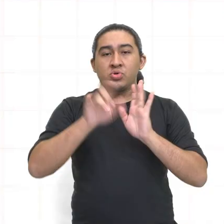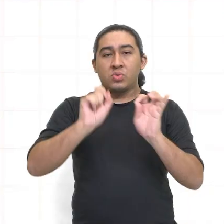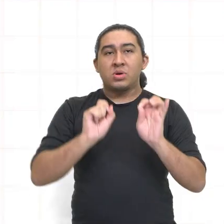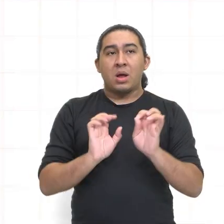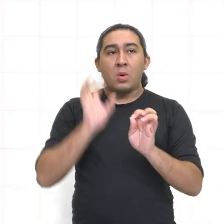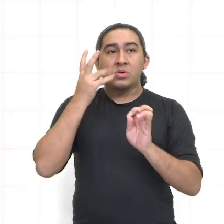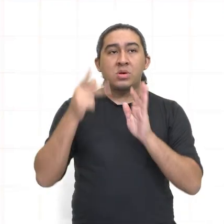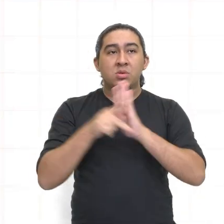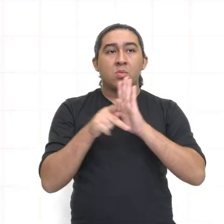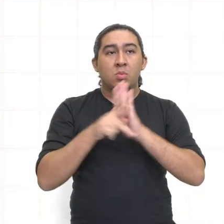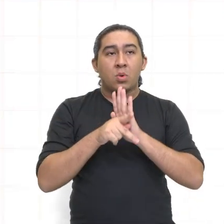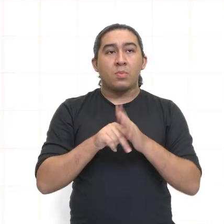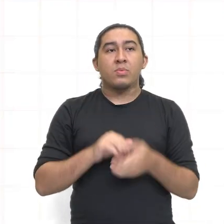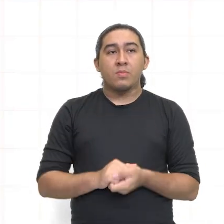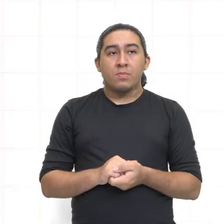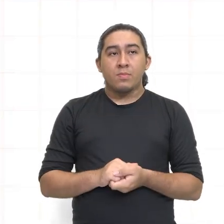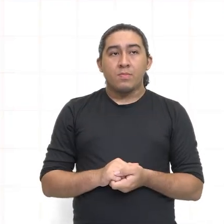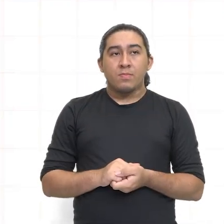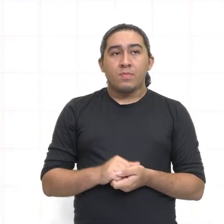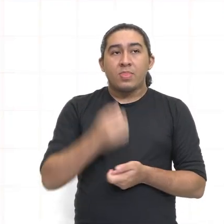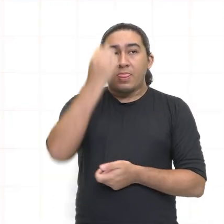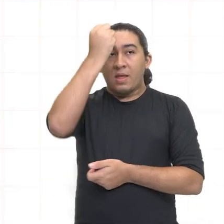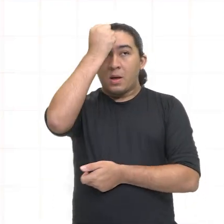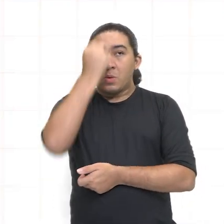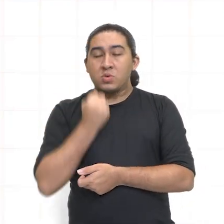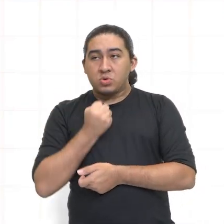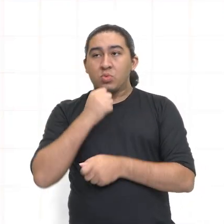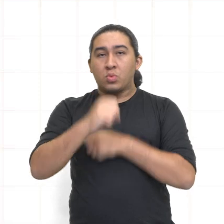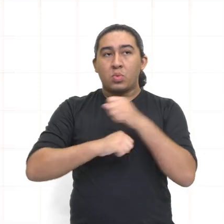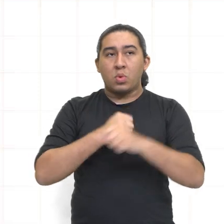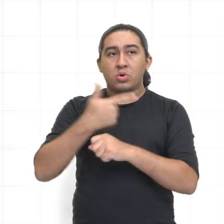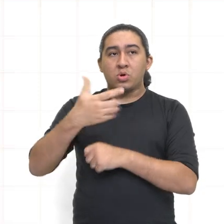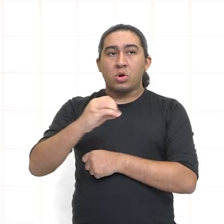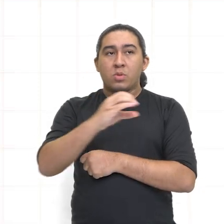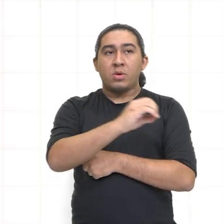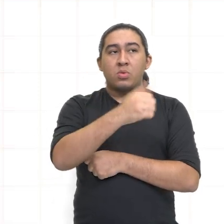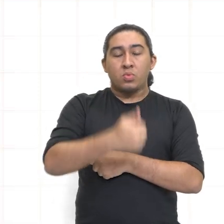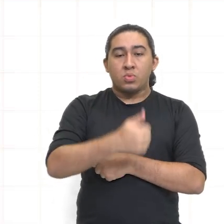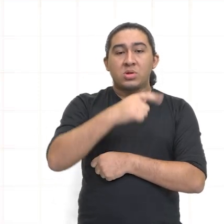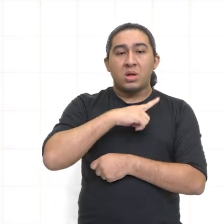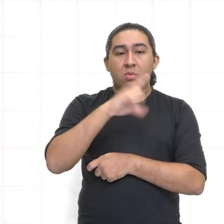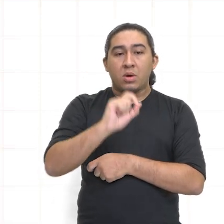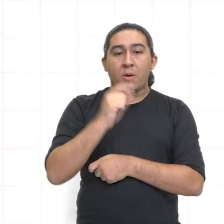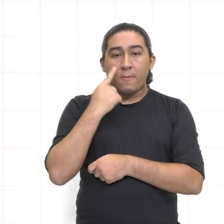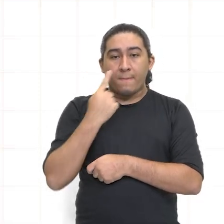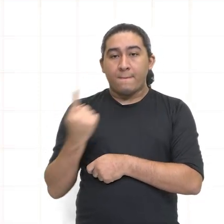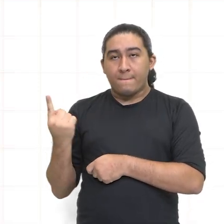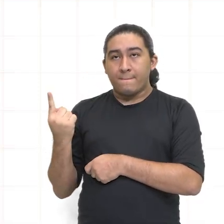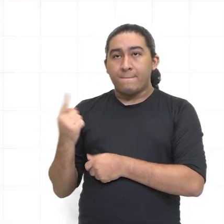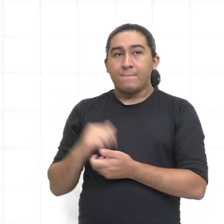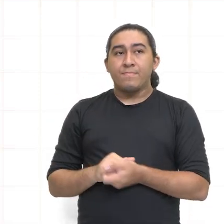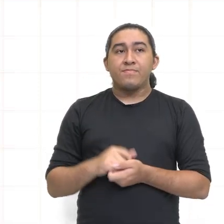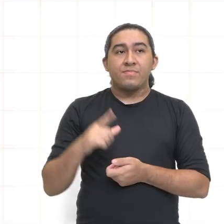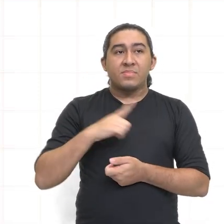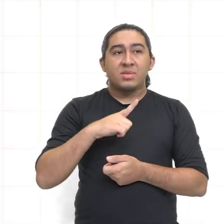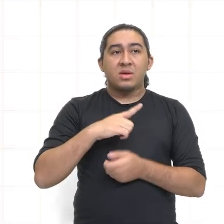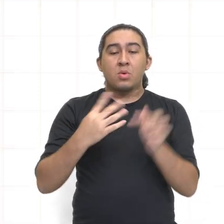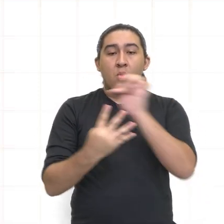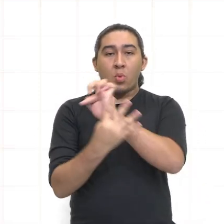sobre o ataque terrorista de 2001, em que nós temos o sequestro de 4 aviões